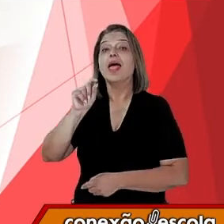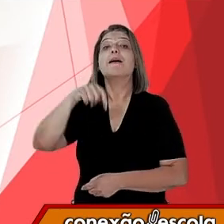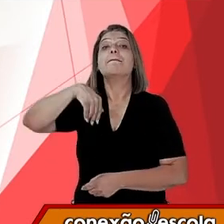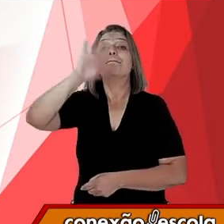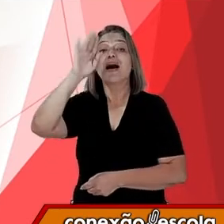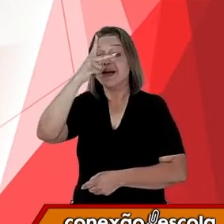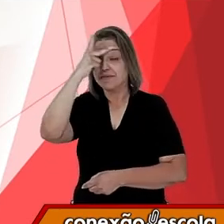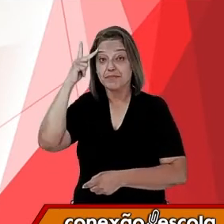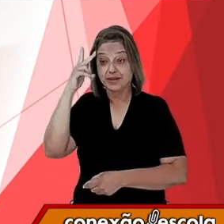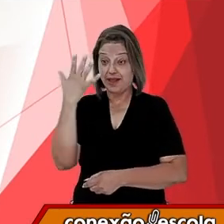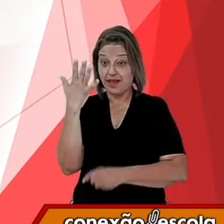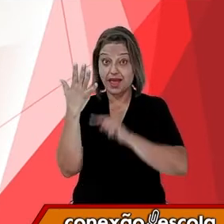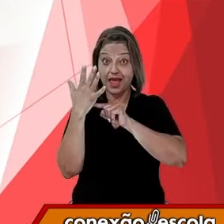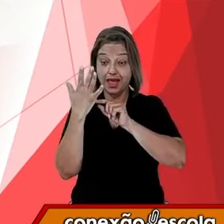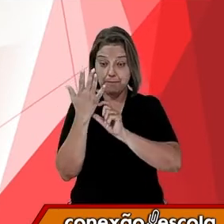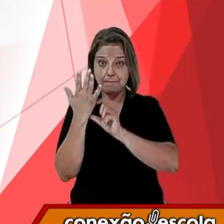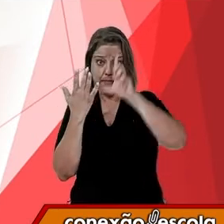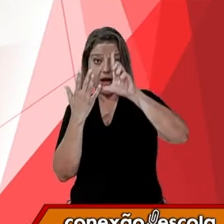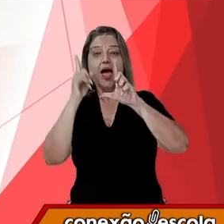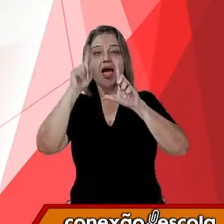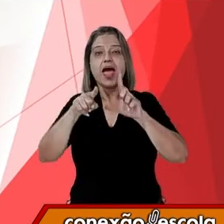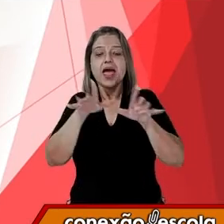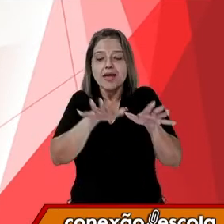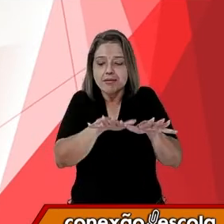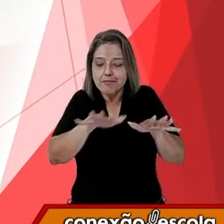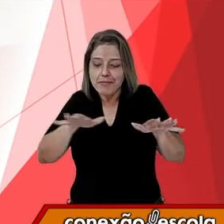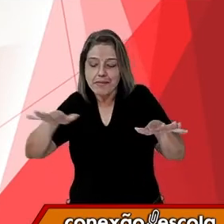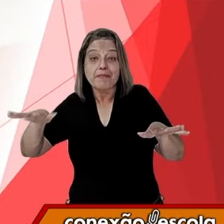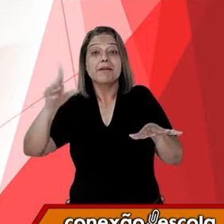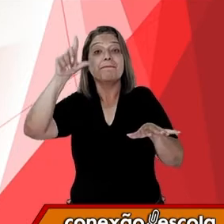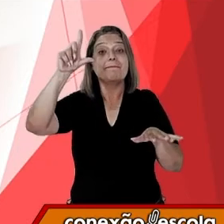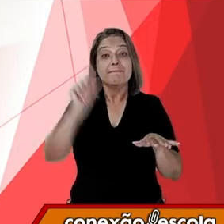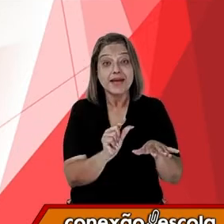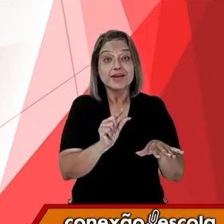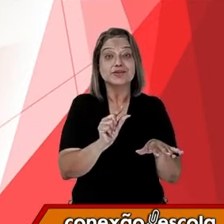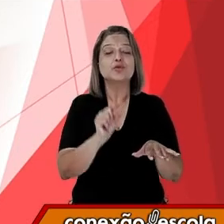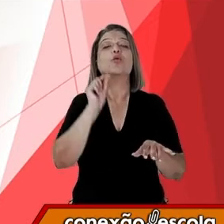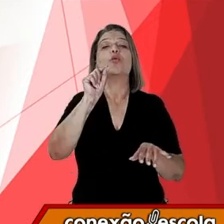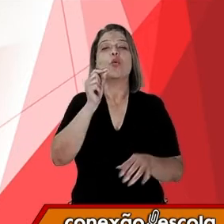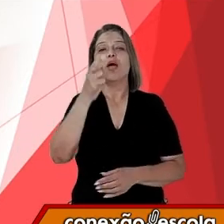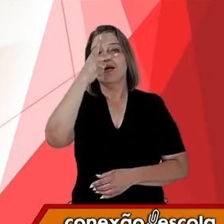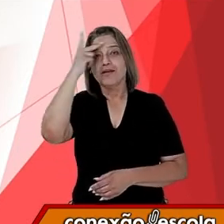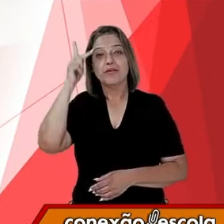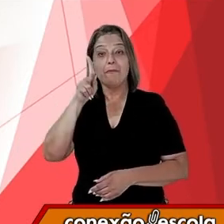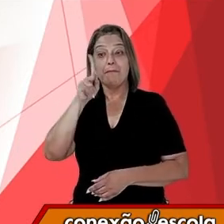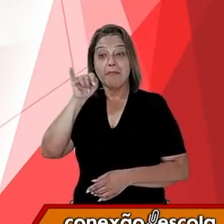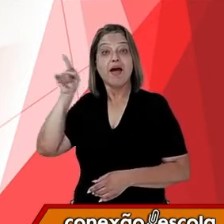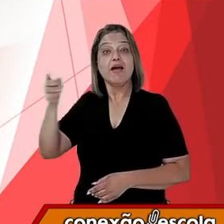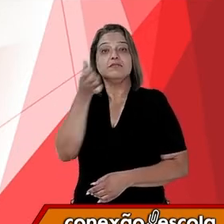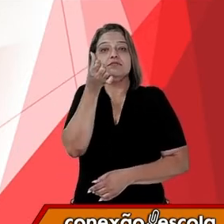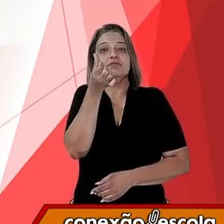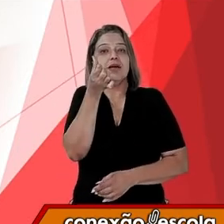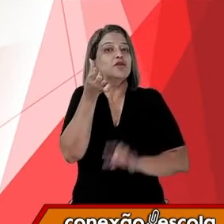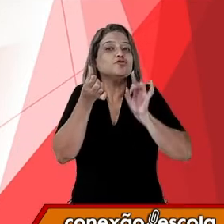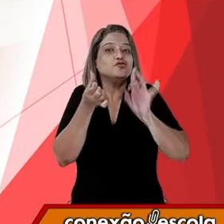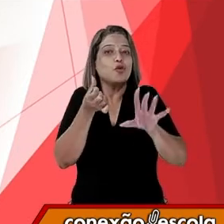aquele que mediu em menos palmos. Então, é o pai, com 6 palmos.